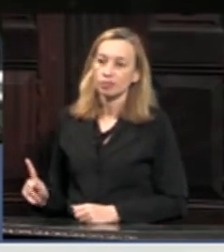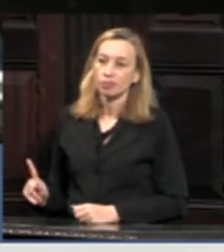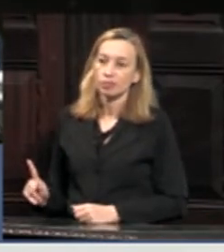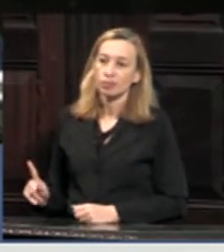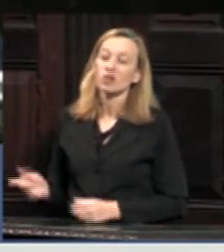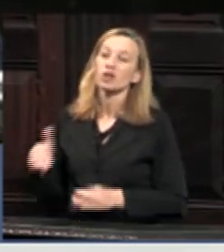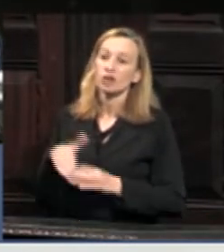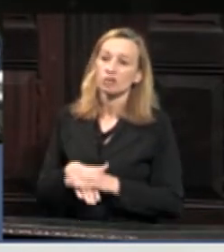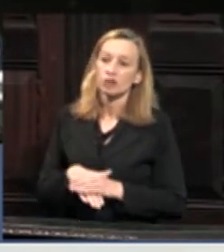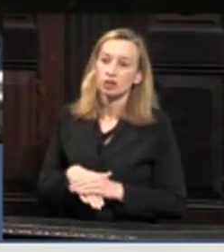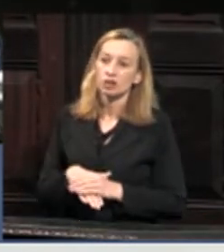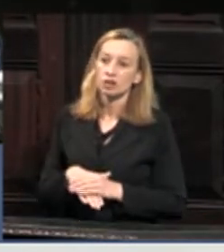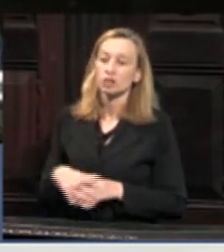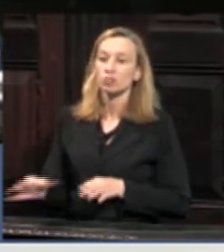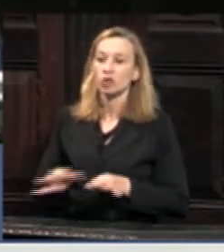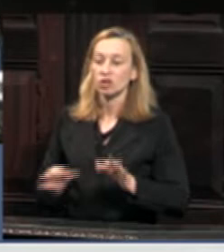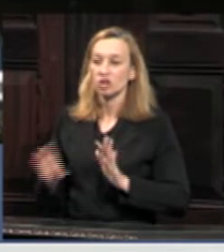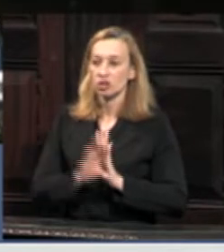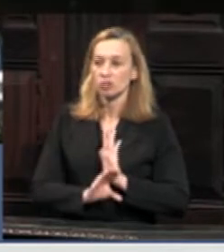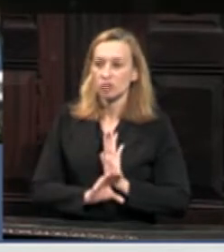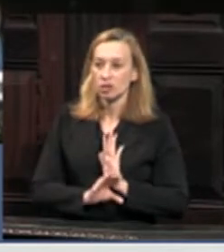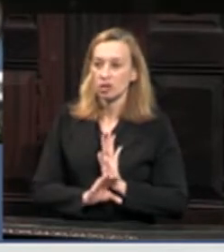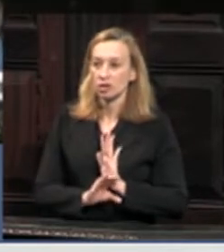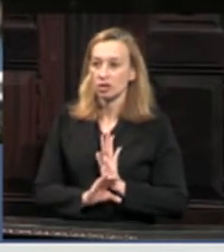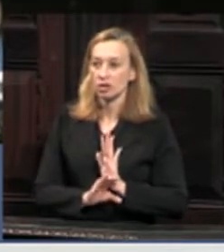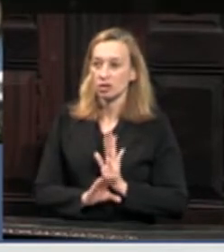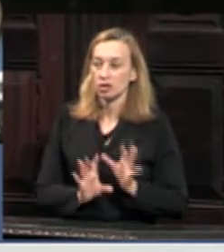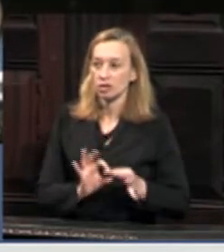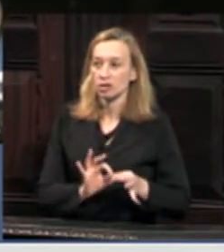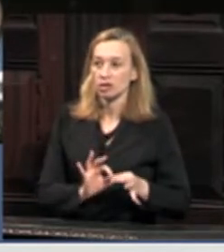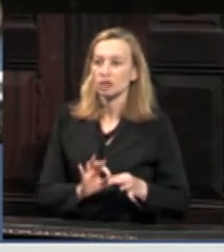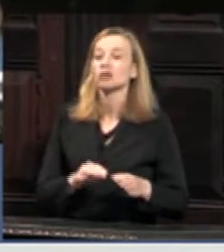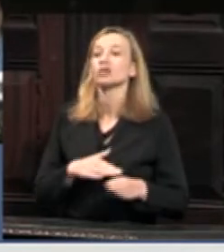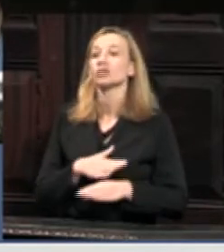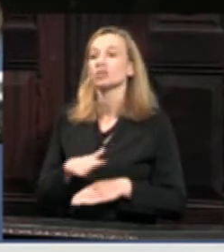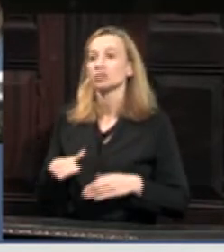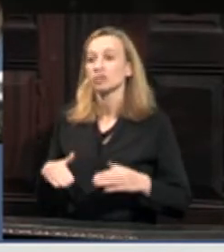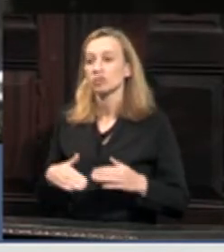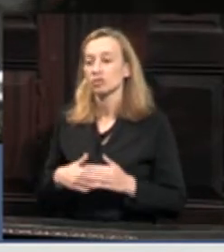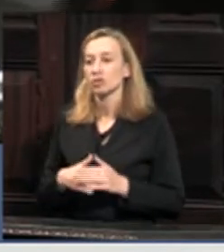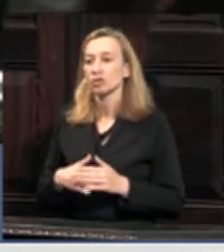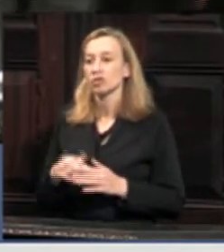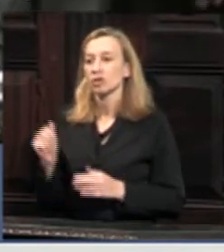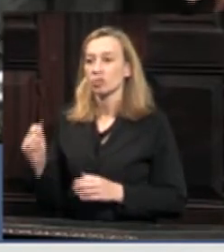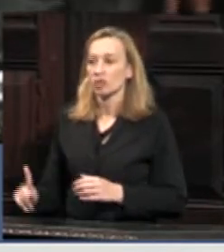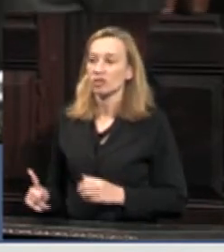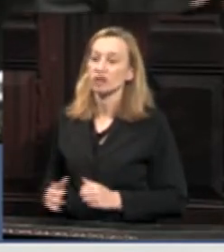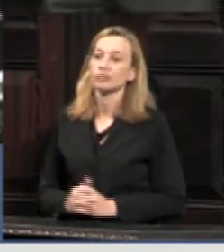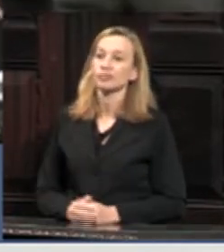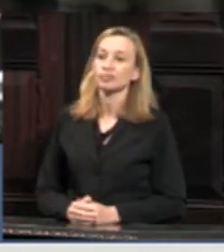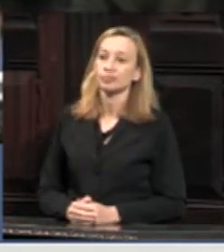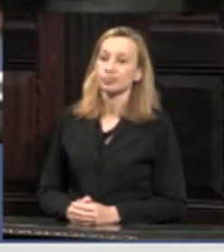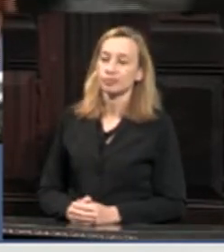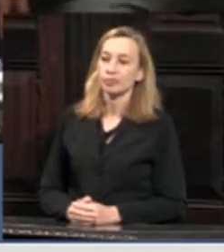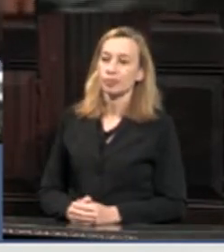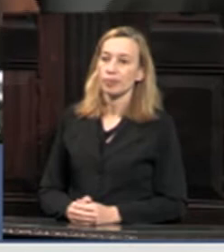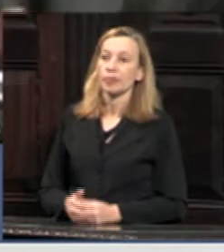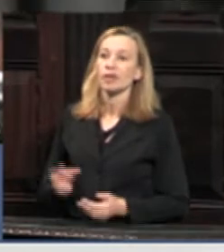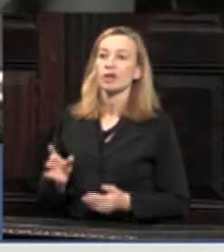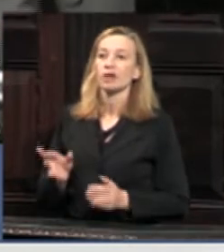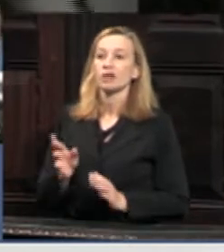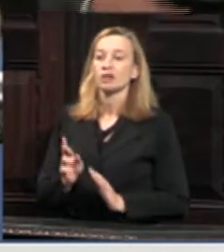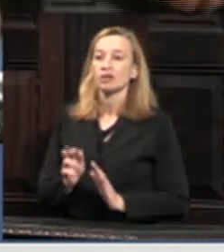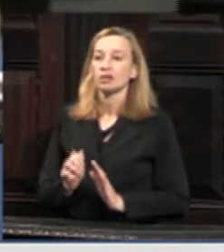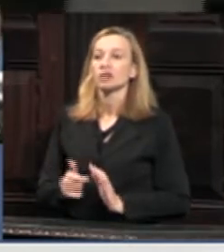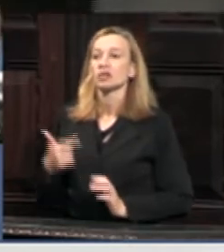Em votação o projeto assim emendado. Senhores que aprovam, permaneçam como estão. Aprovado. Vai a redação do vencido